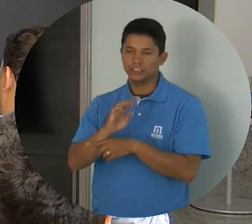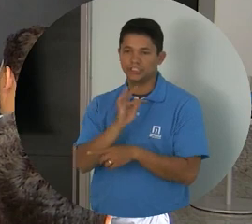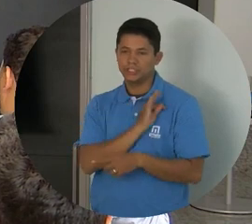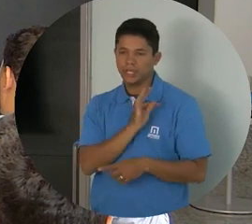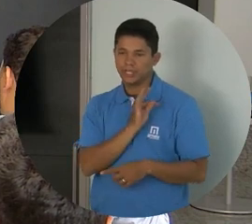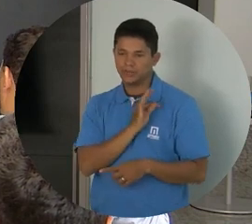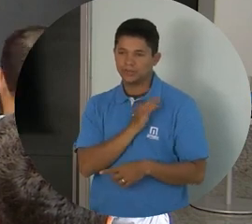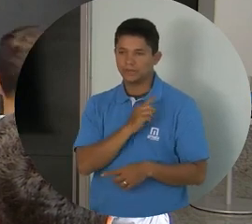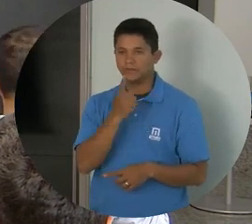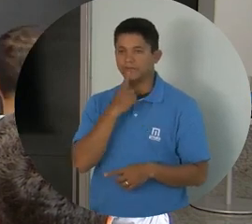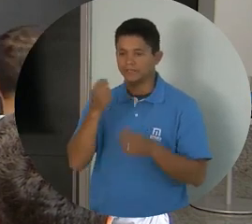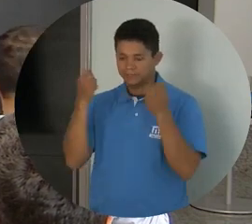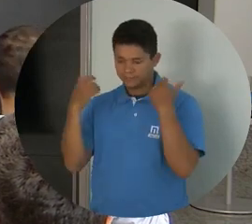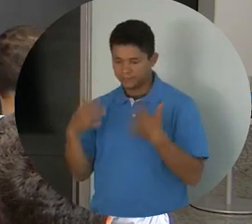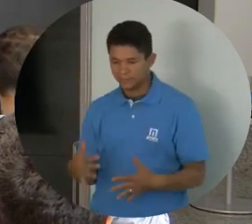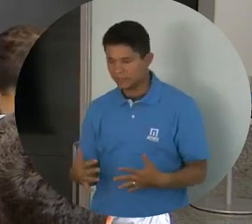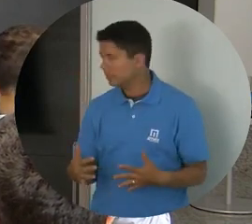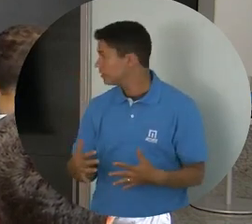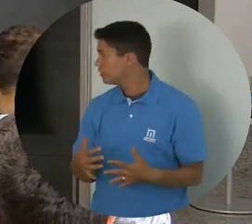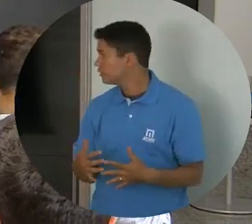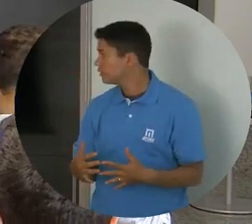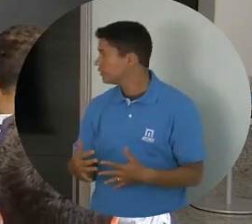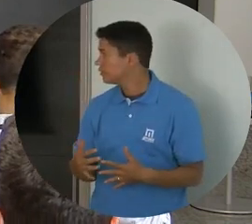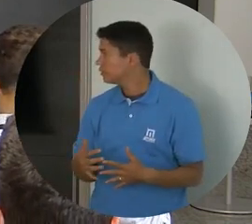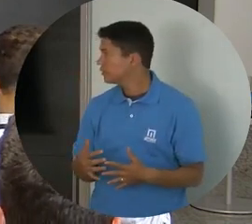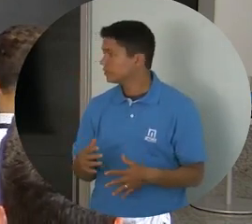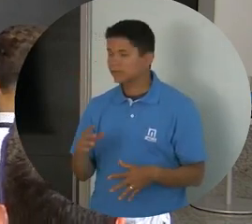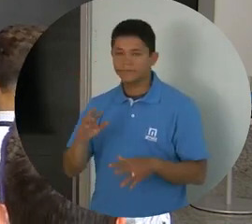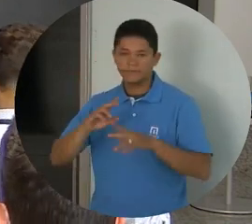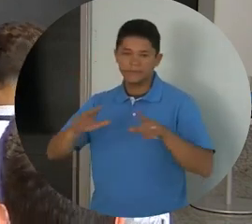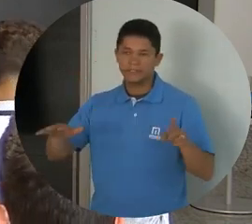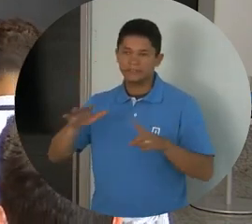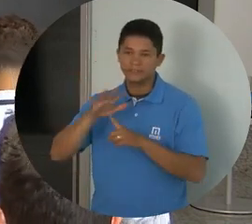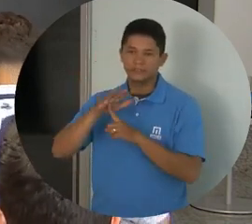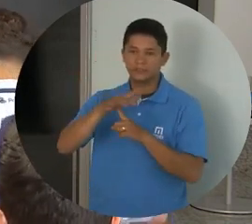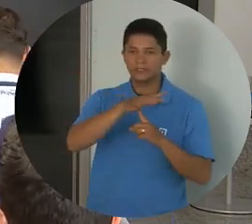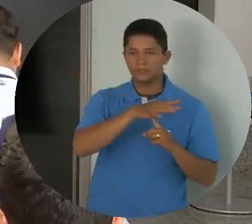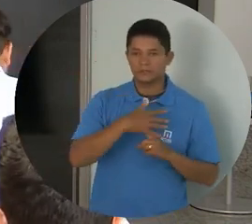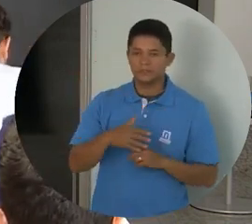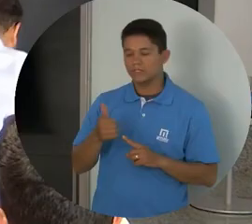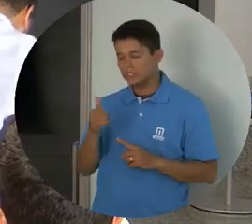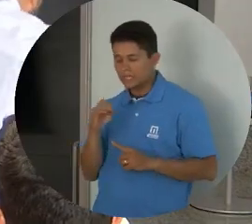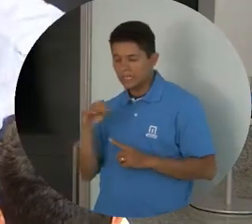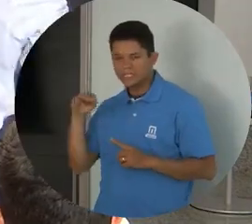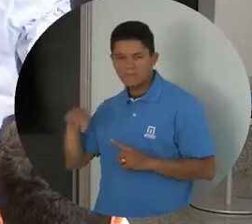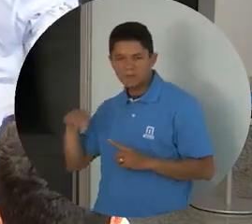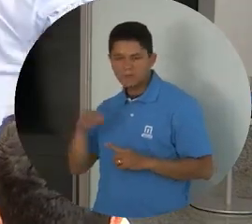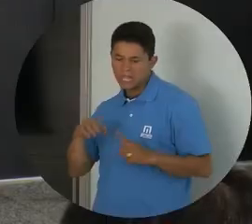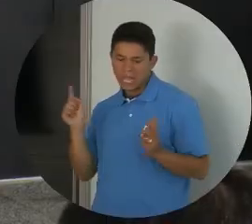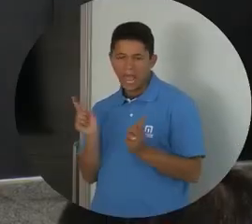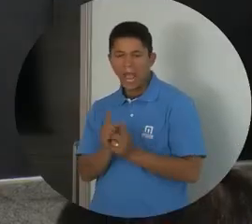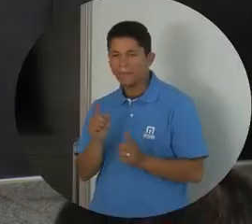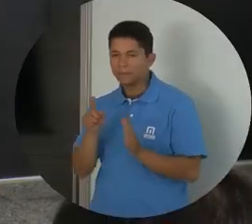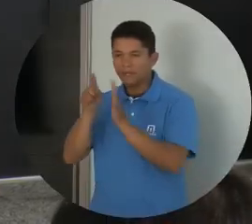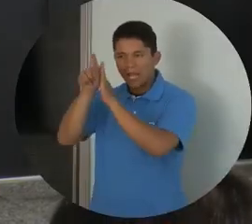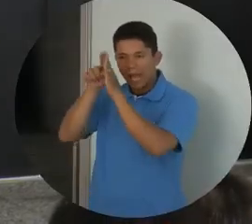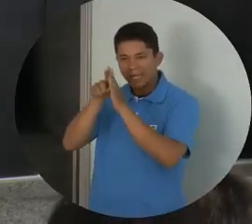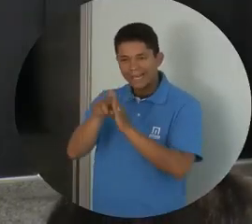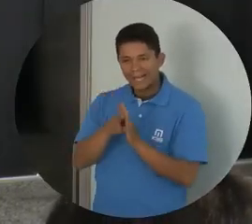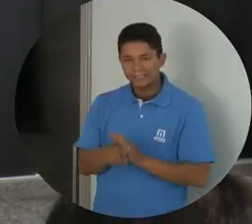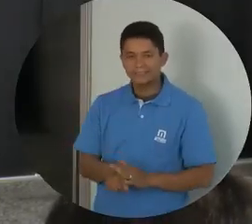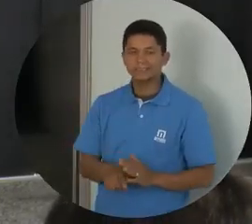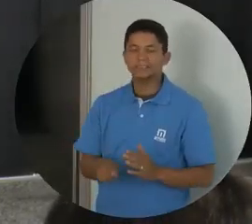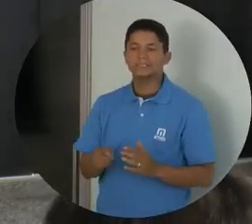vai tentar falar um pouco aqui sobre as situações, em 10 minutos, de uma forma rápida, sobre as análises de